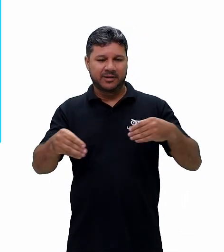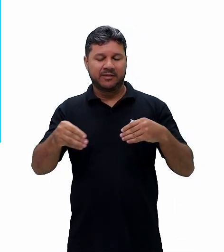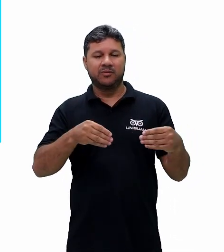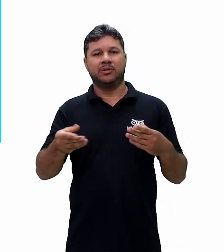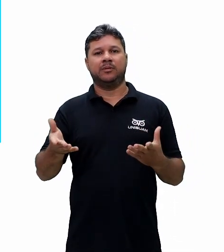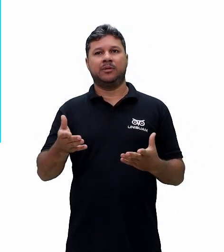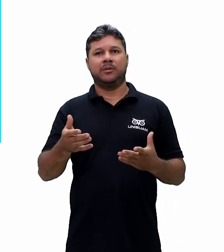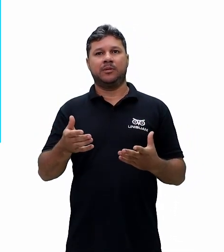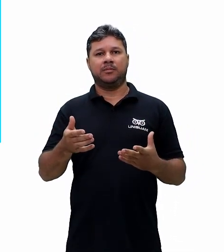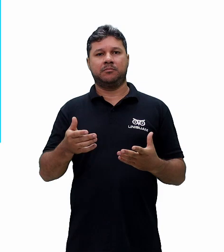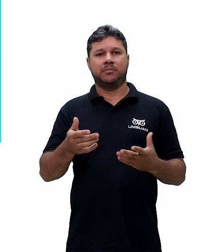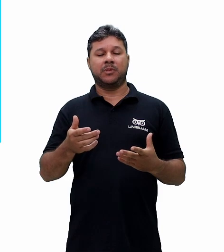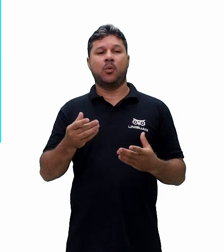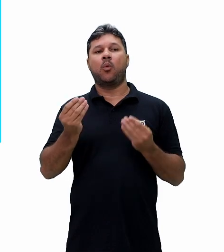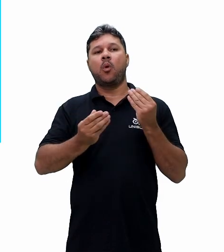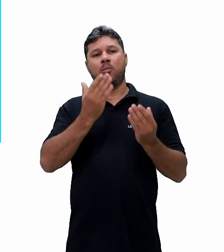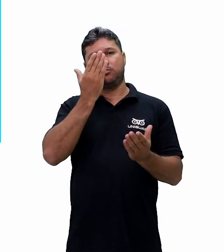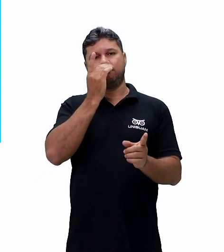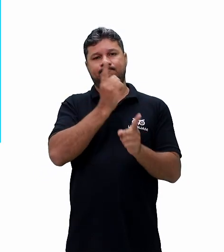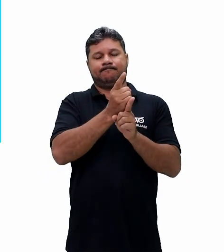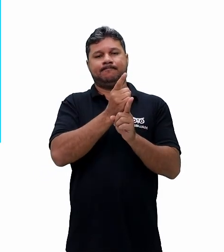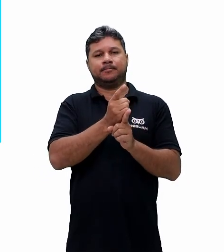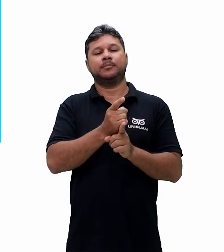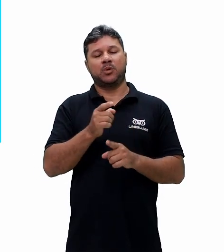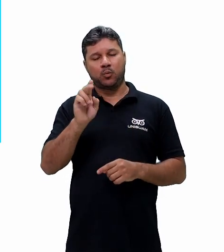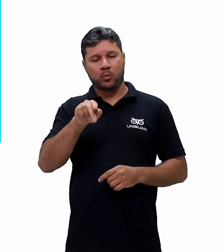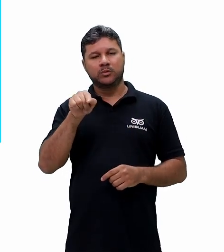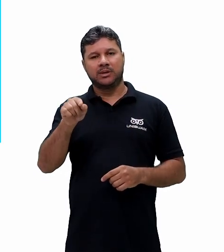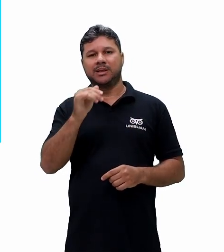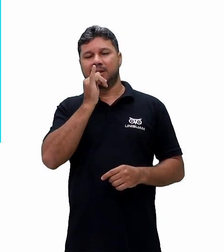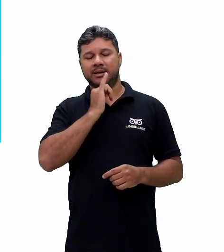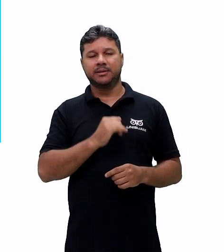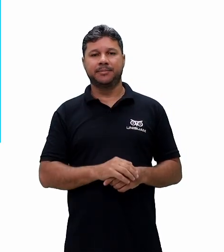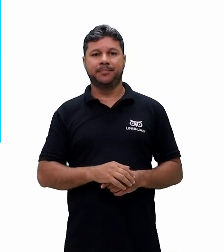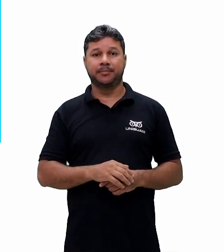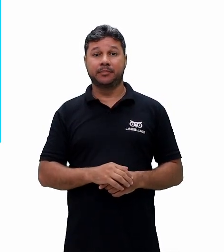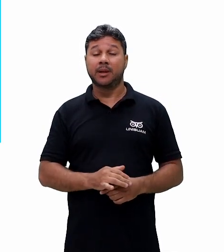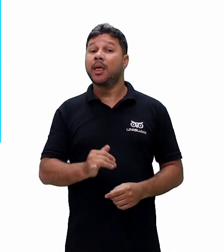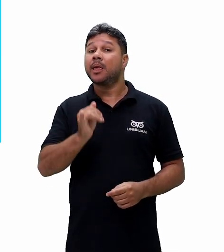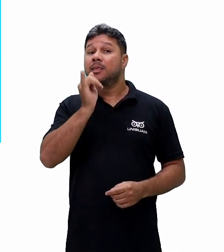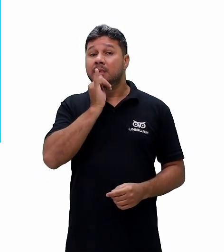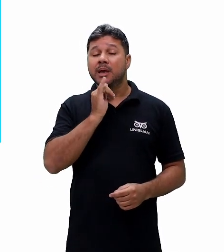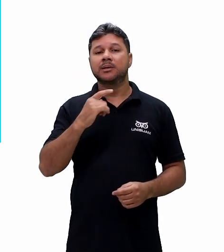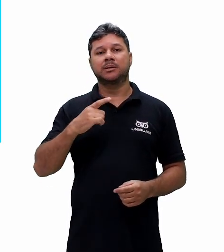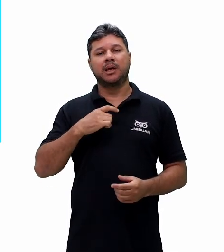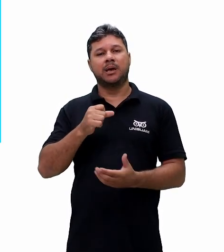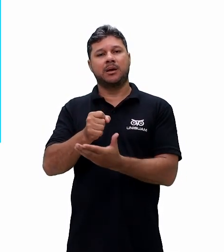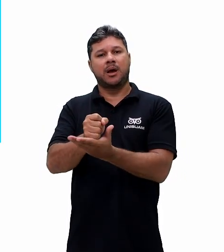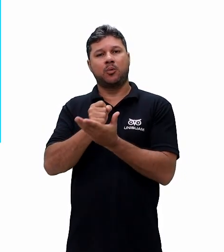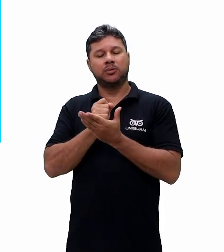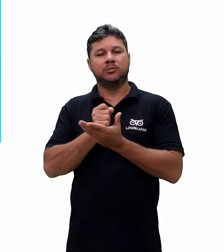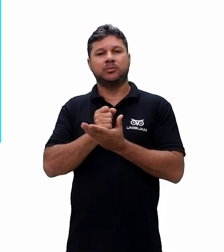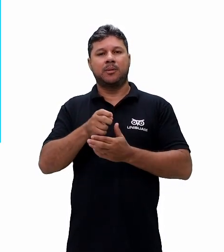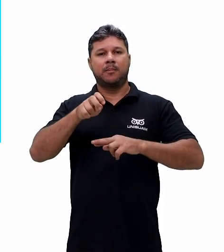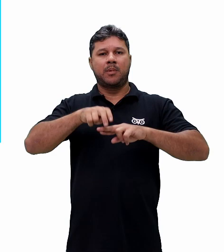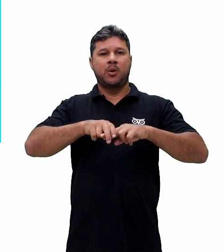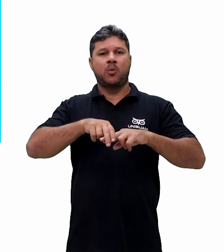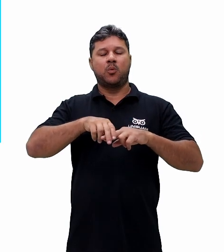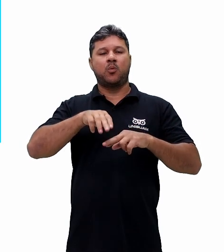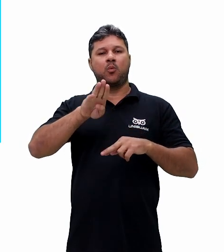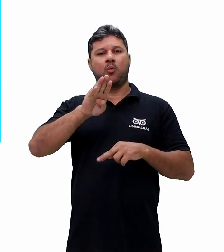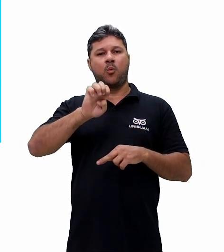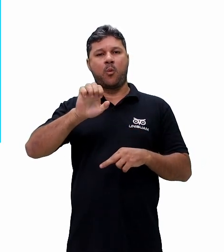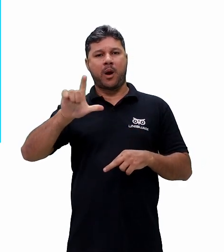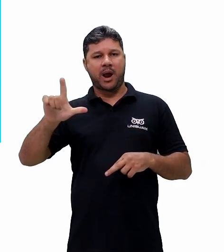valência física flexibilidade. Esse teste é realizado com auxílio de um banco de